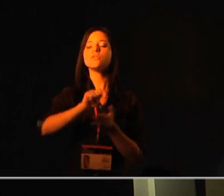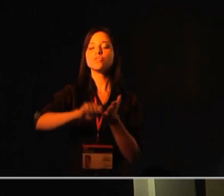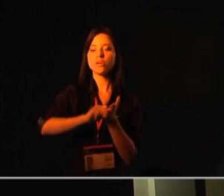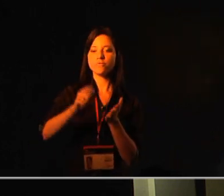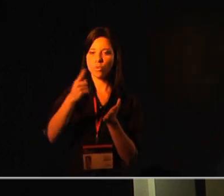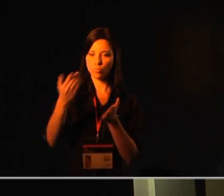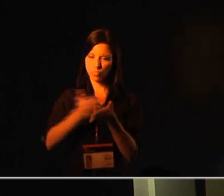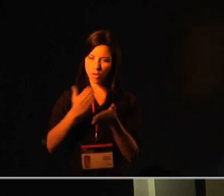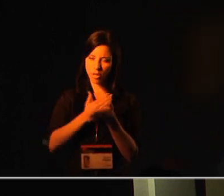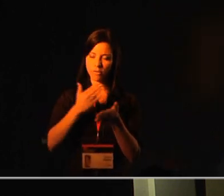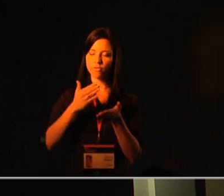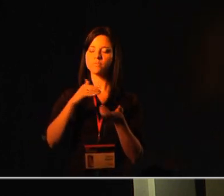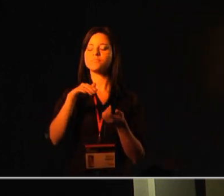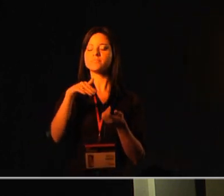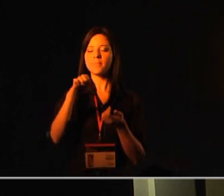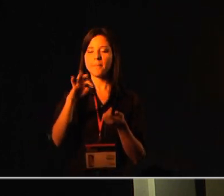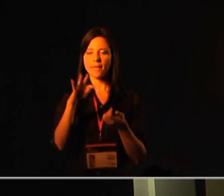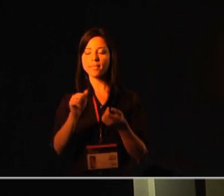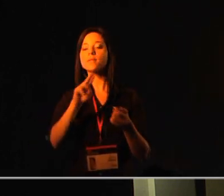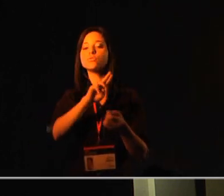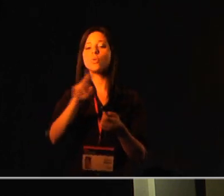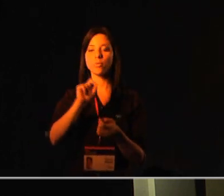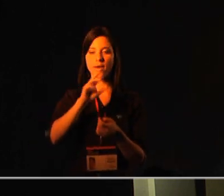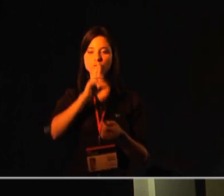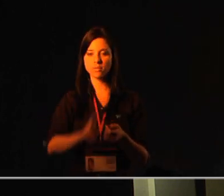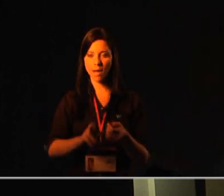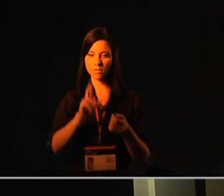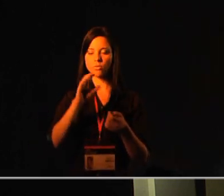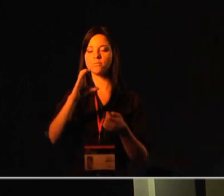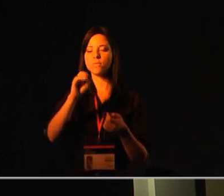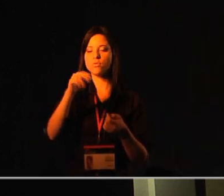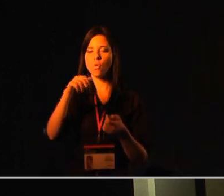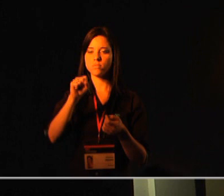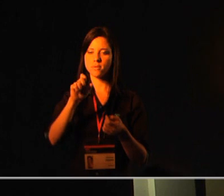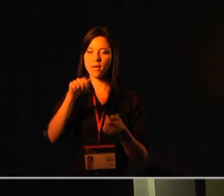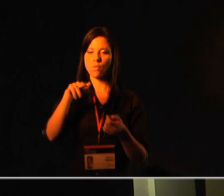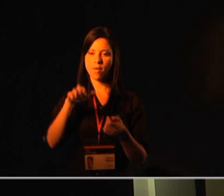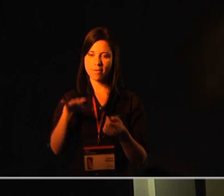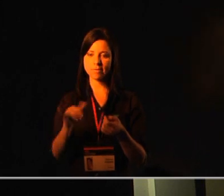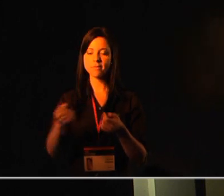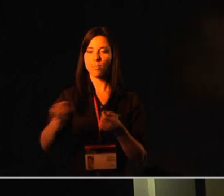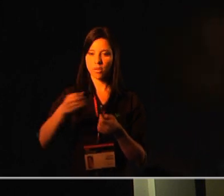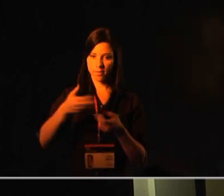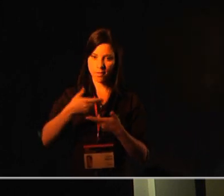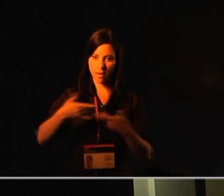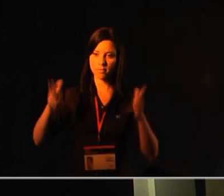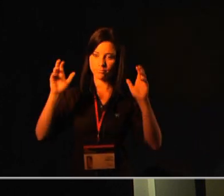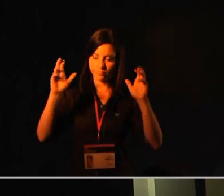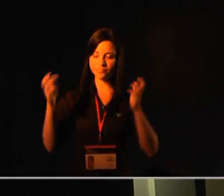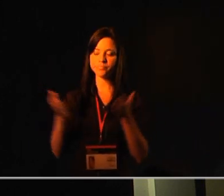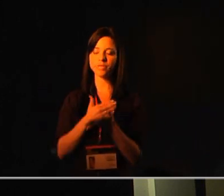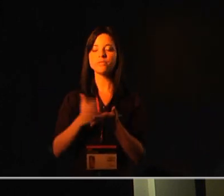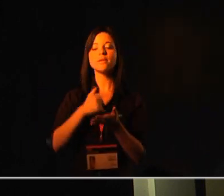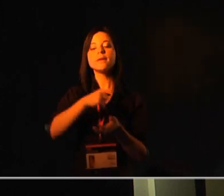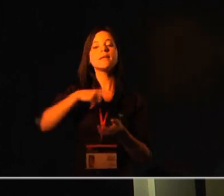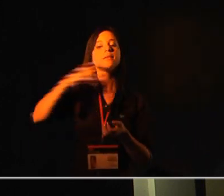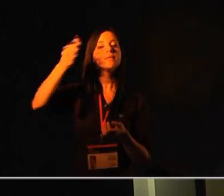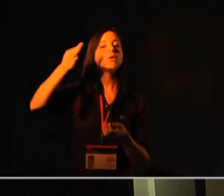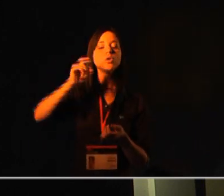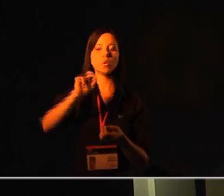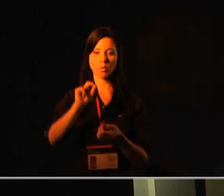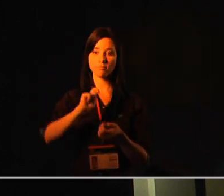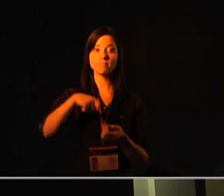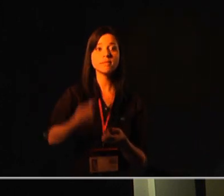livro em 1990, chamado Consequências da Modernidade. Consequências da Modernidade. E ele tem uma teoria que ele